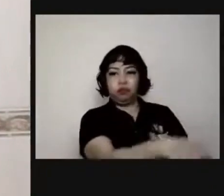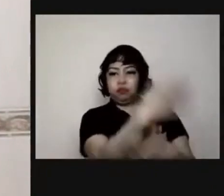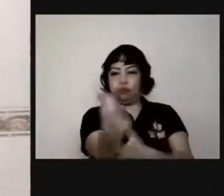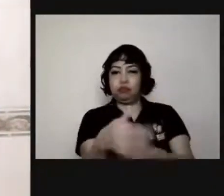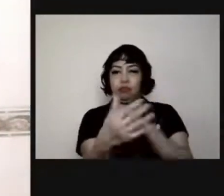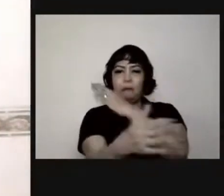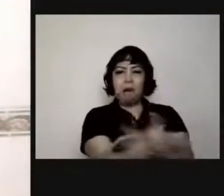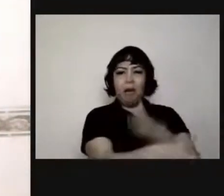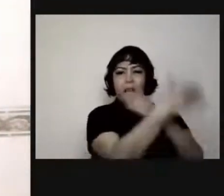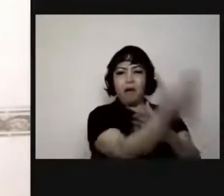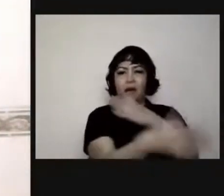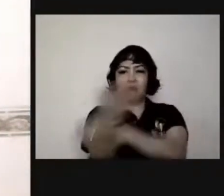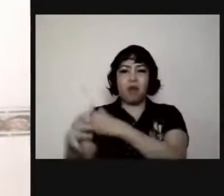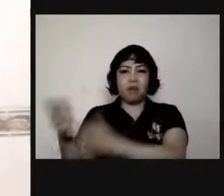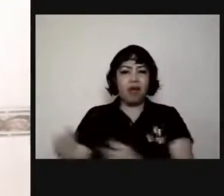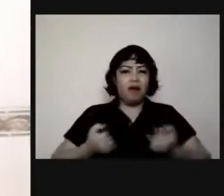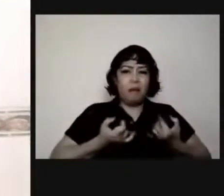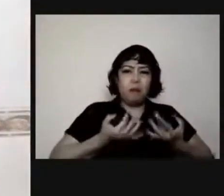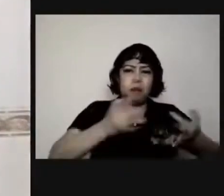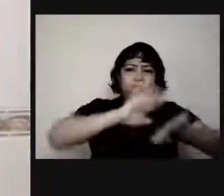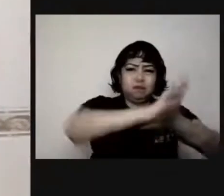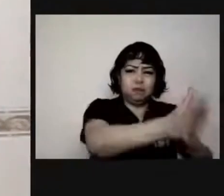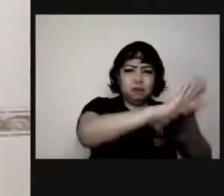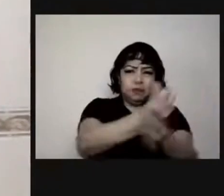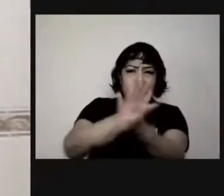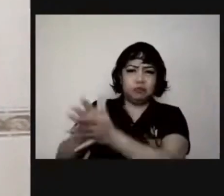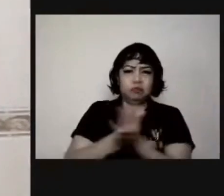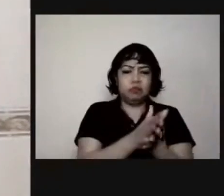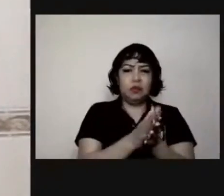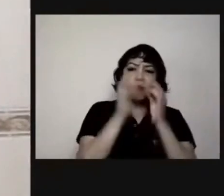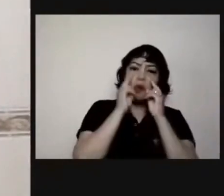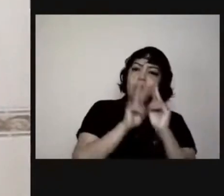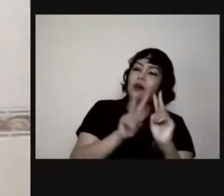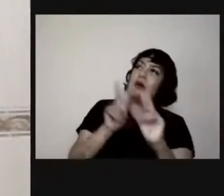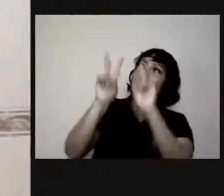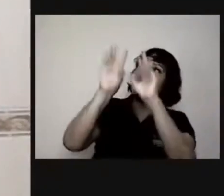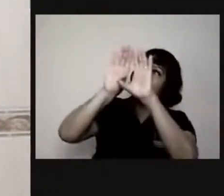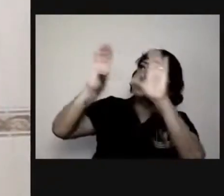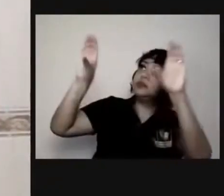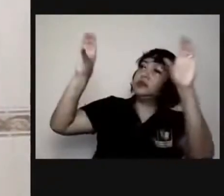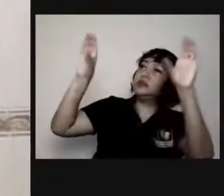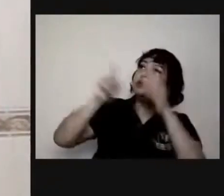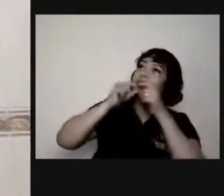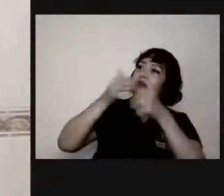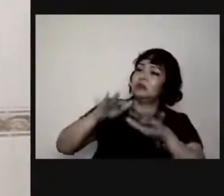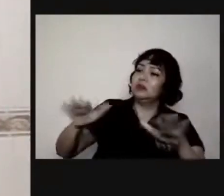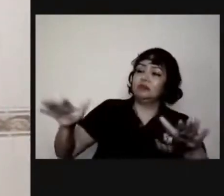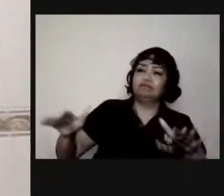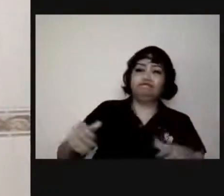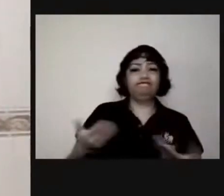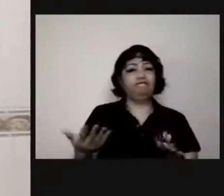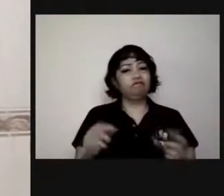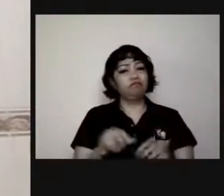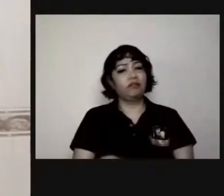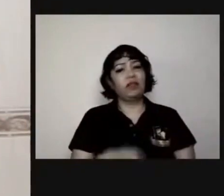as paisagens e a fauna deste lugar. Olhai para o céu, rios e paisagens, pobres famintos